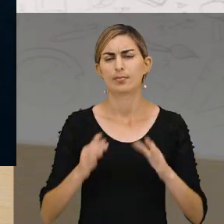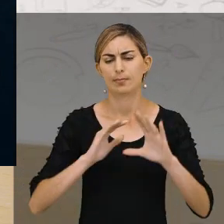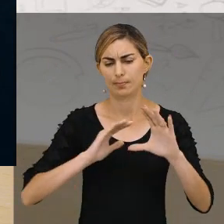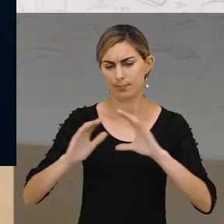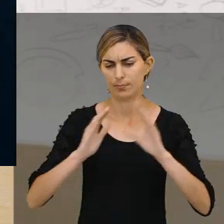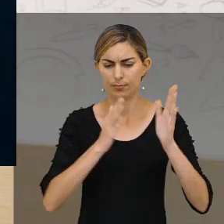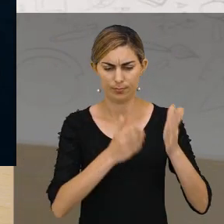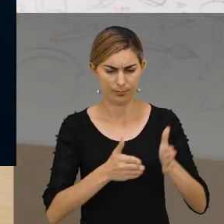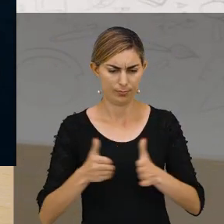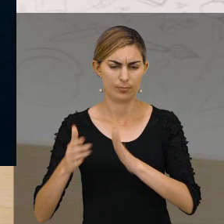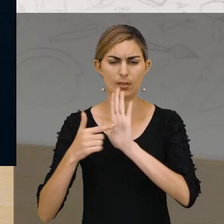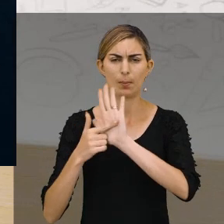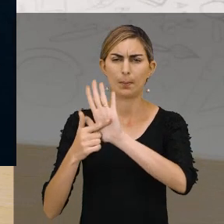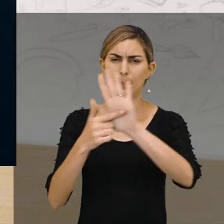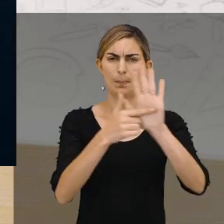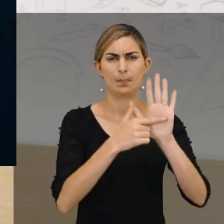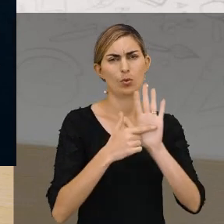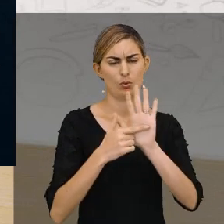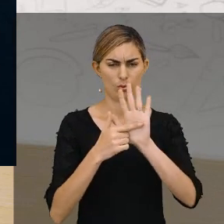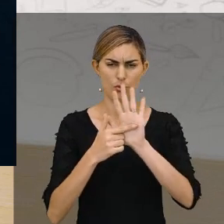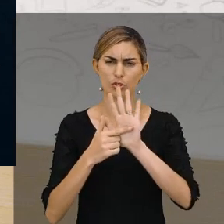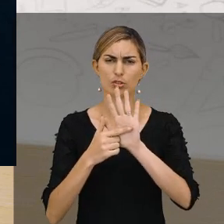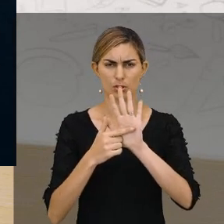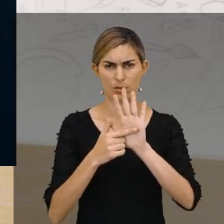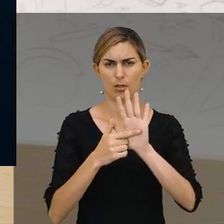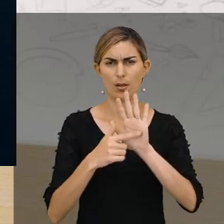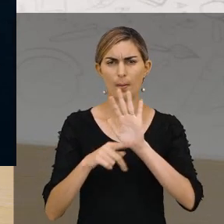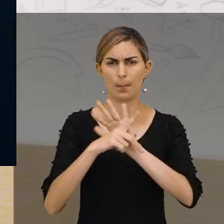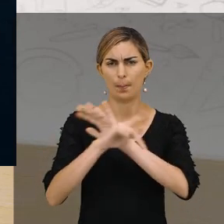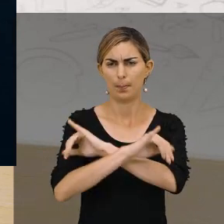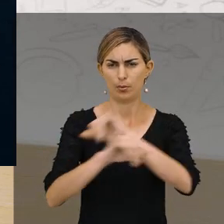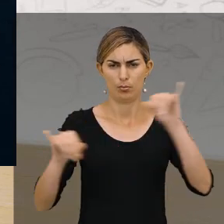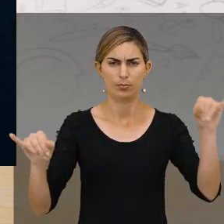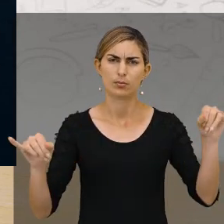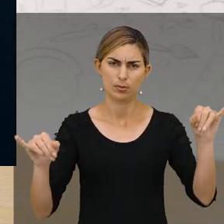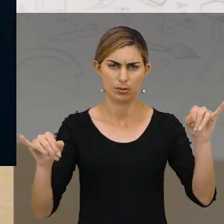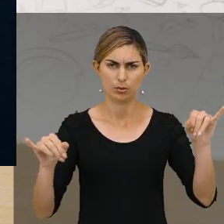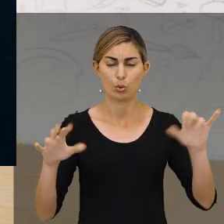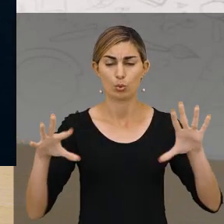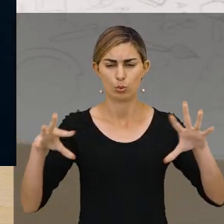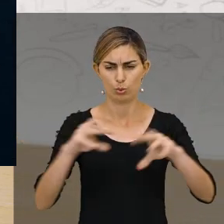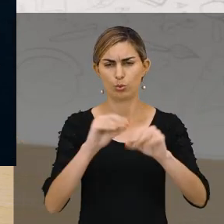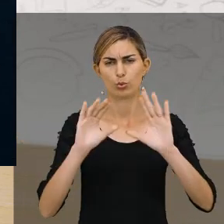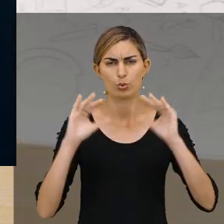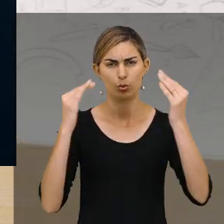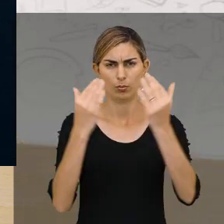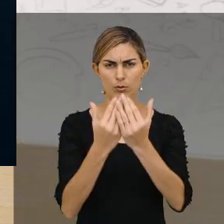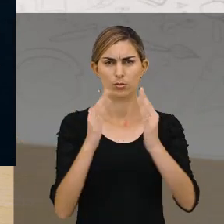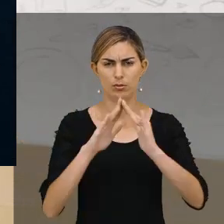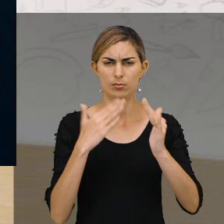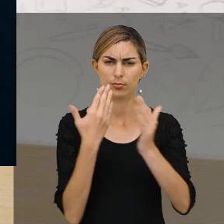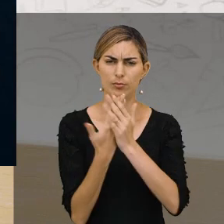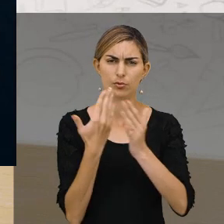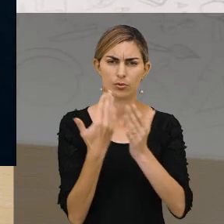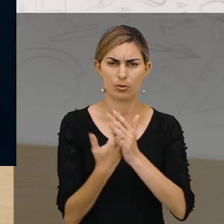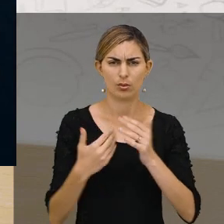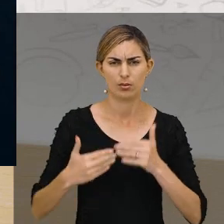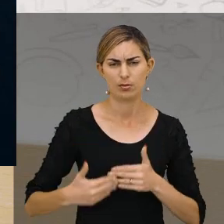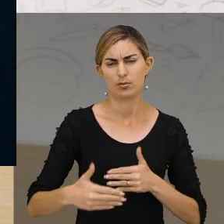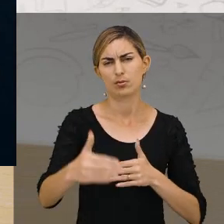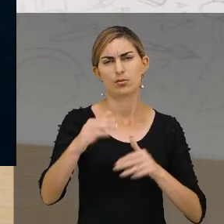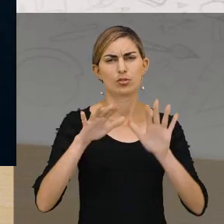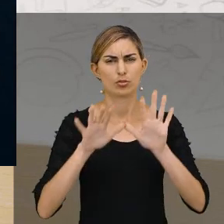esse organograma ele deve ser apresentado, inclusive, publicamente a toda a comunidade escolar. Para